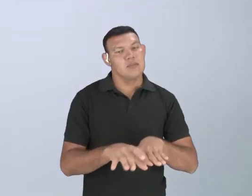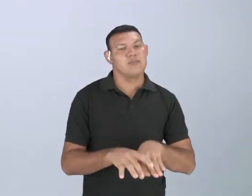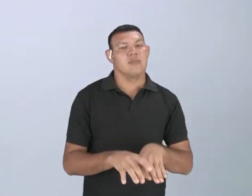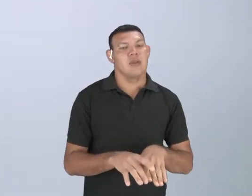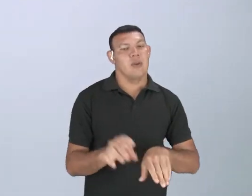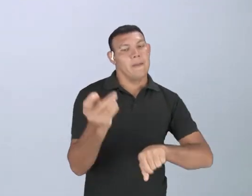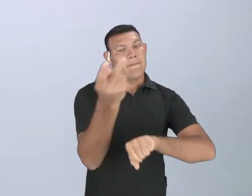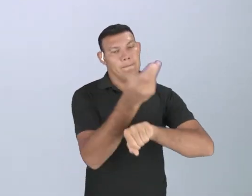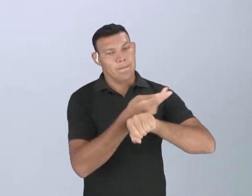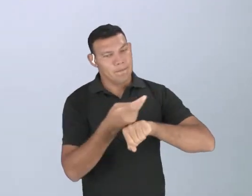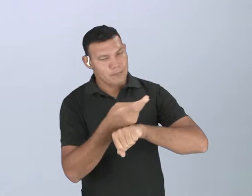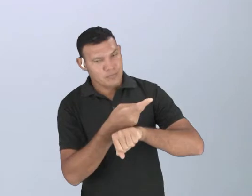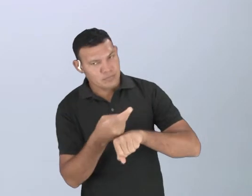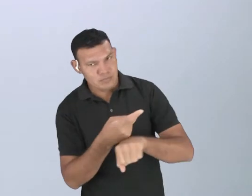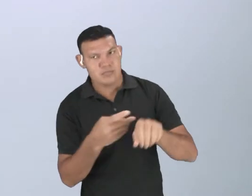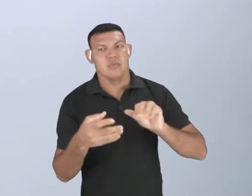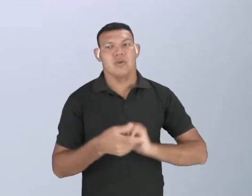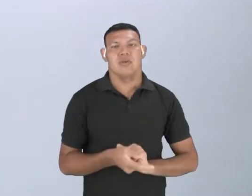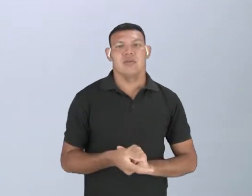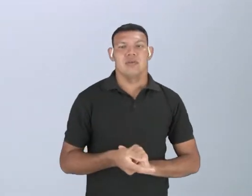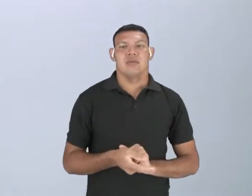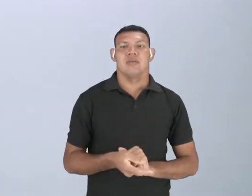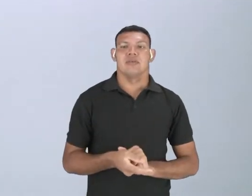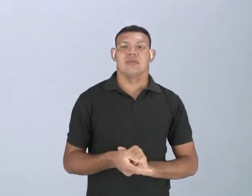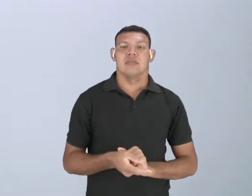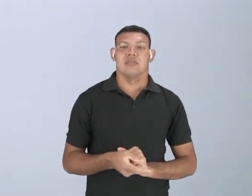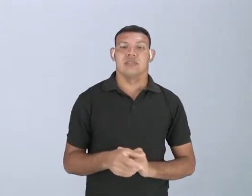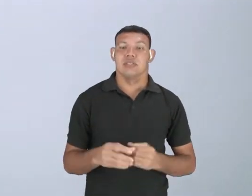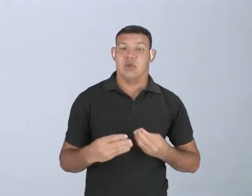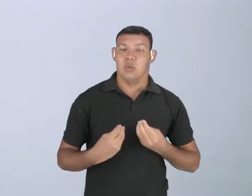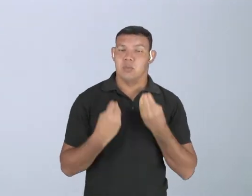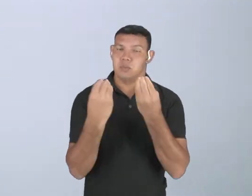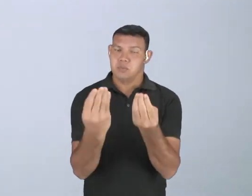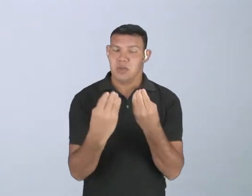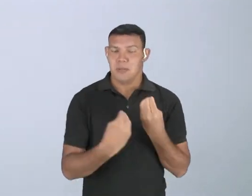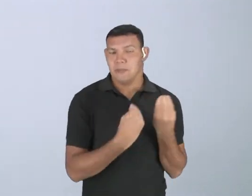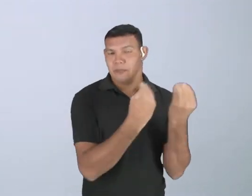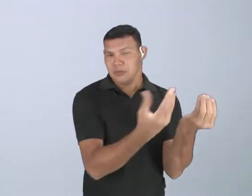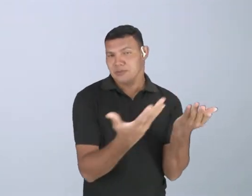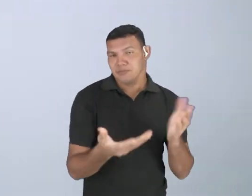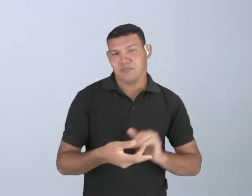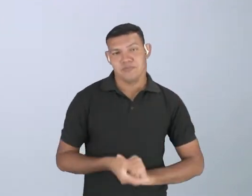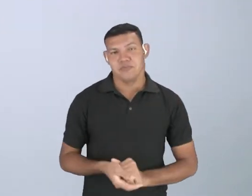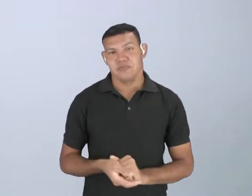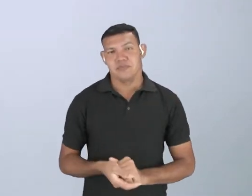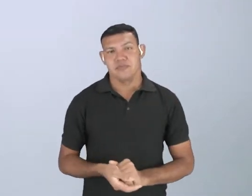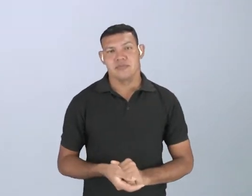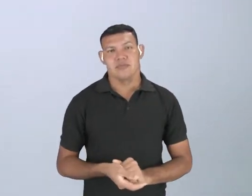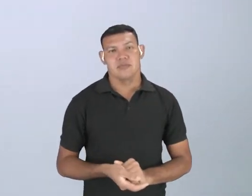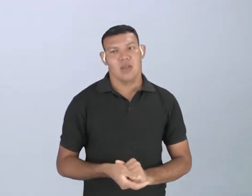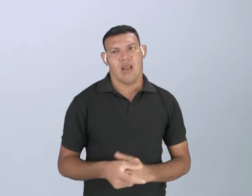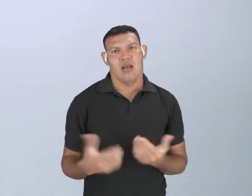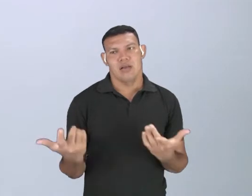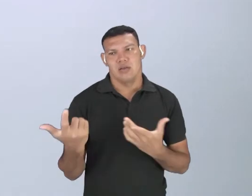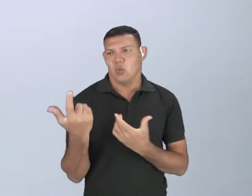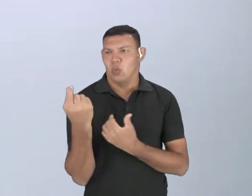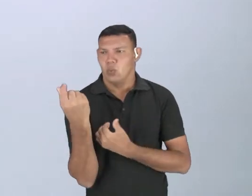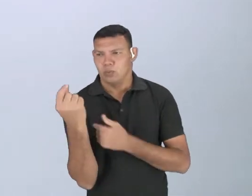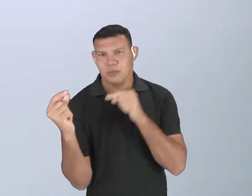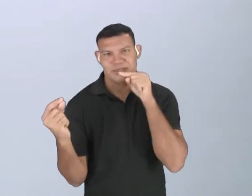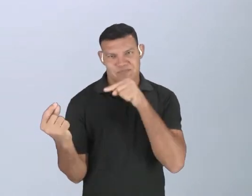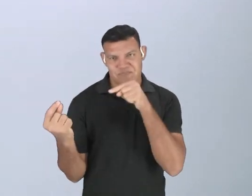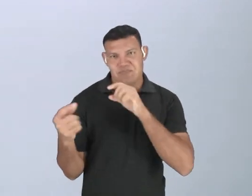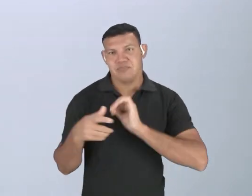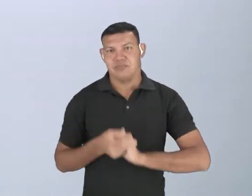mais, quem tem o melhor preço, Esse preço ele pode variar,